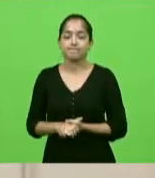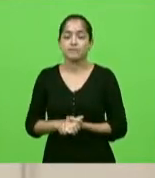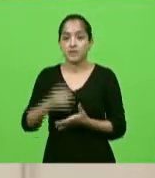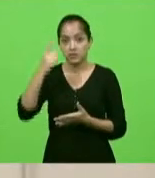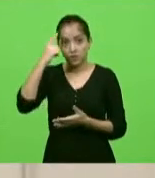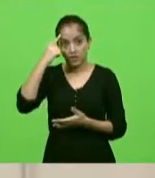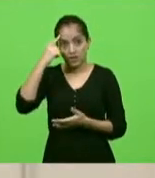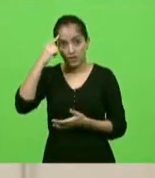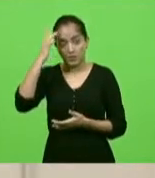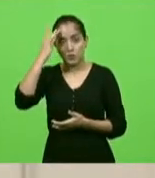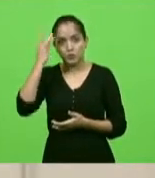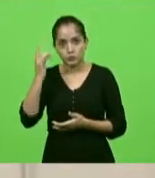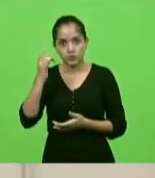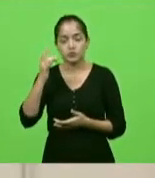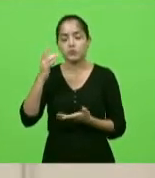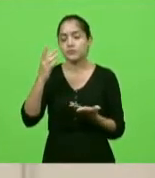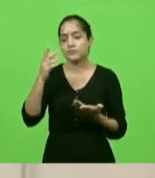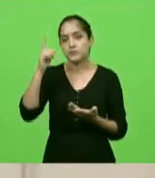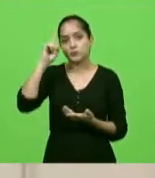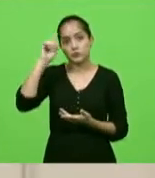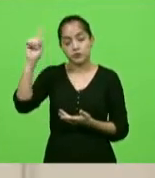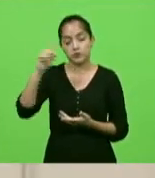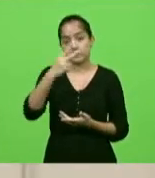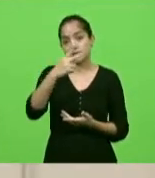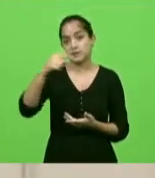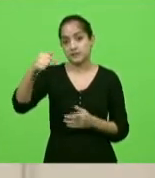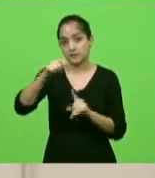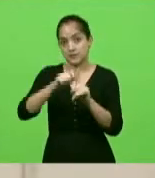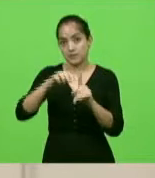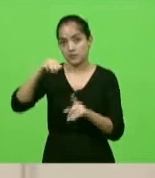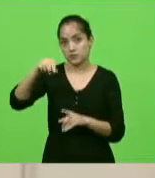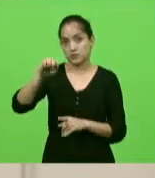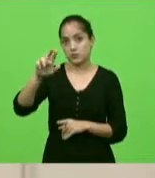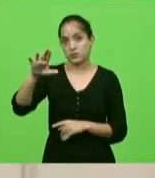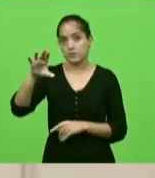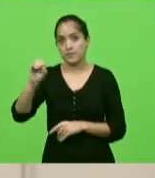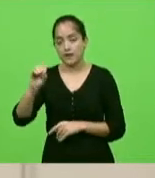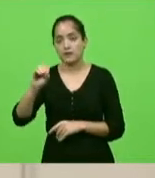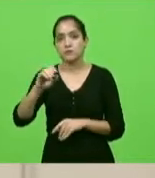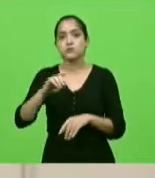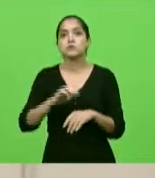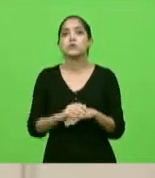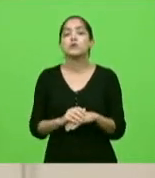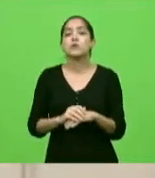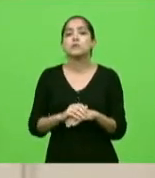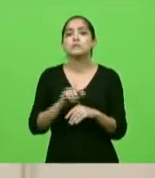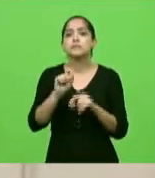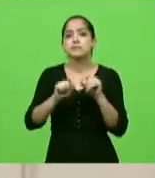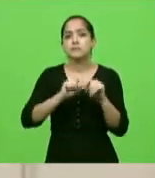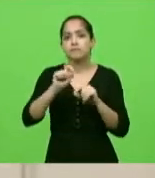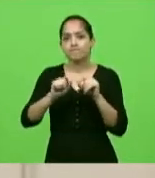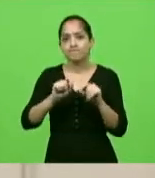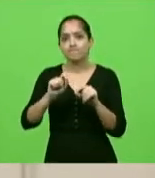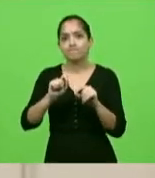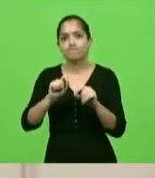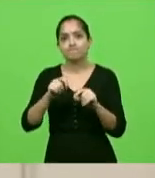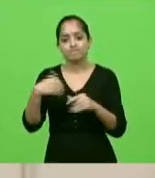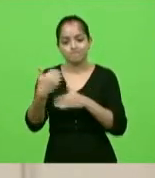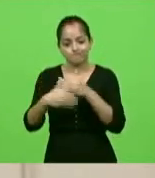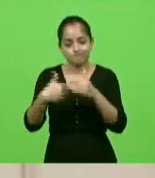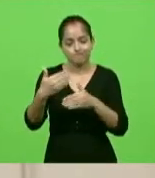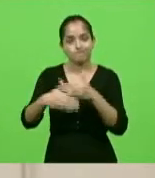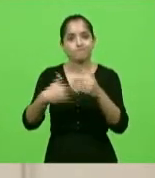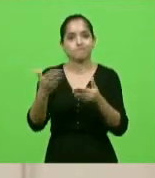dia 27 de março, às 14h51, houve o impulsionamento do